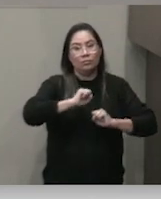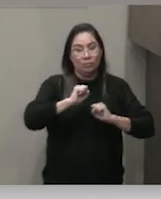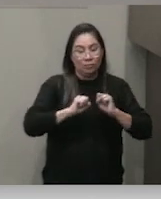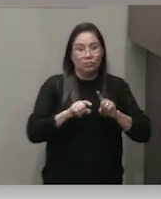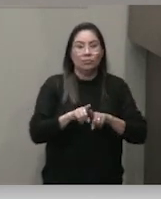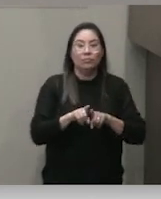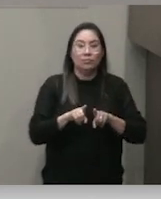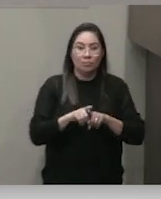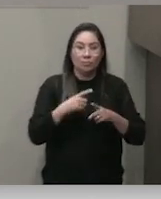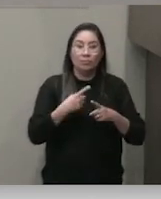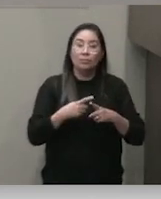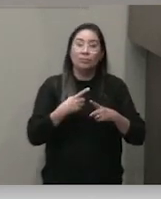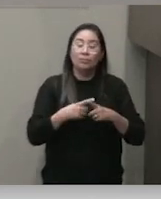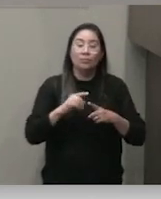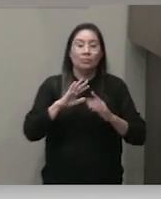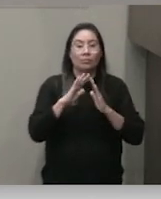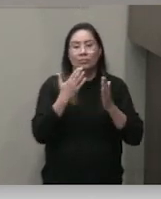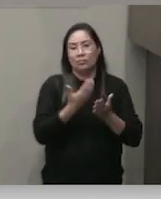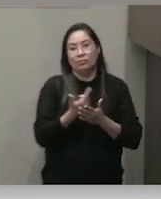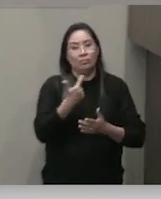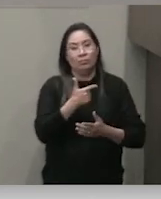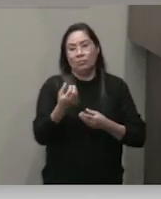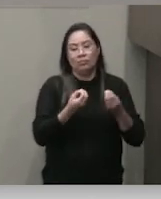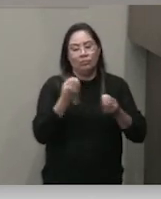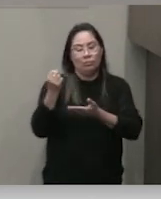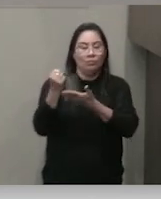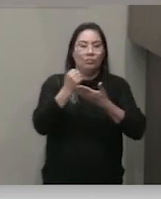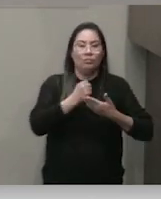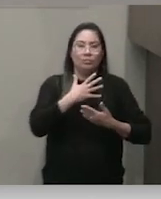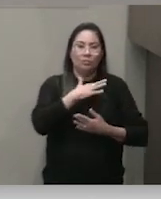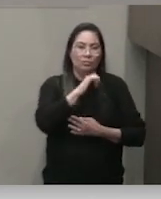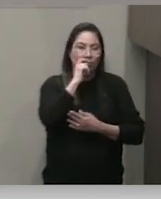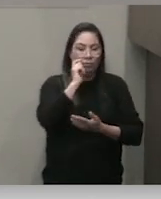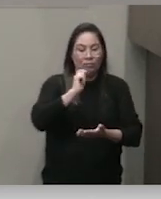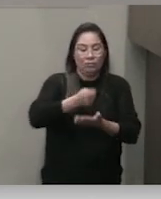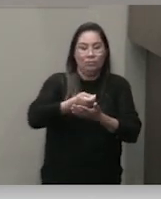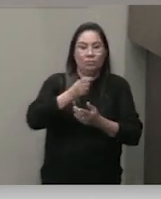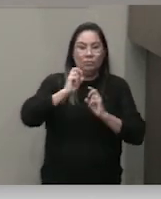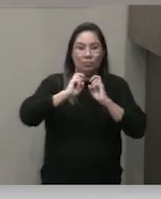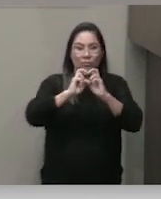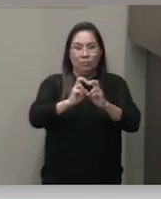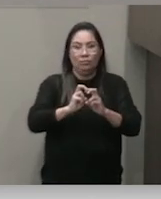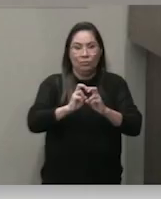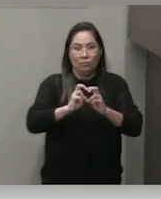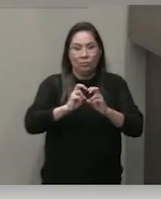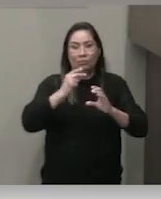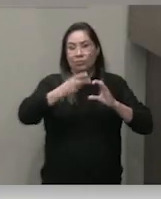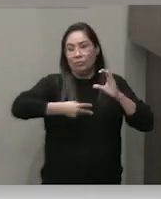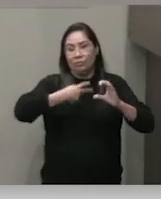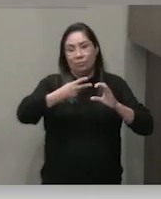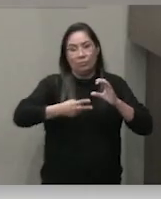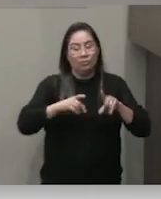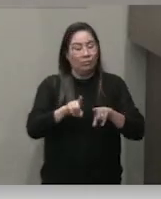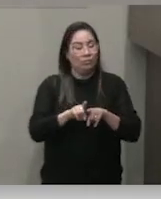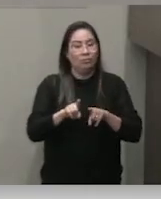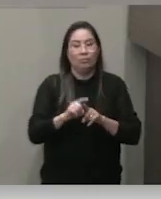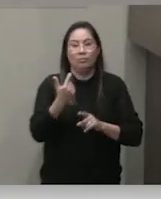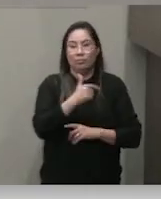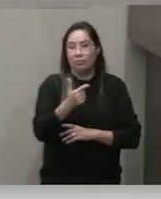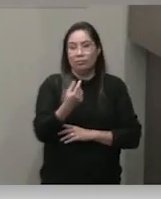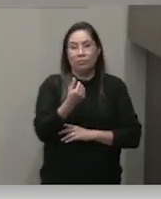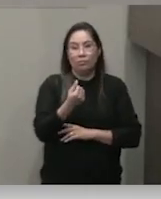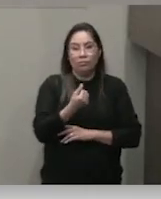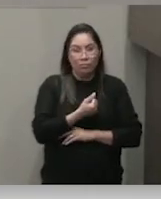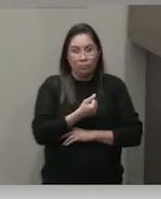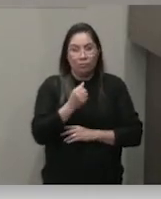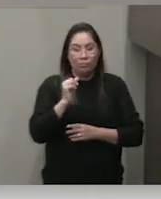isso, porque as escolas elas não têm como trazer as crianças. E a Câmara de Vereadores não teria recursos, não teria